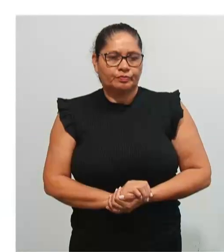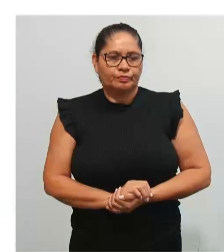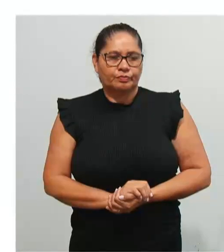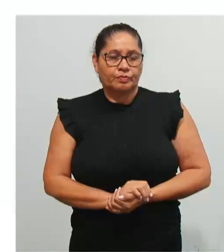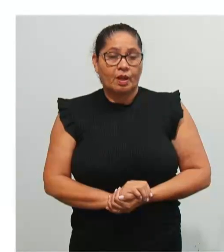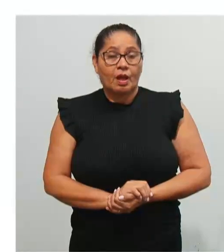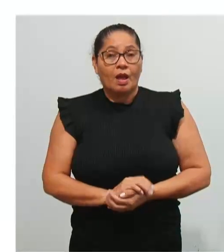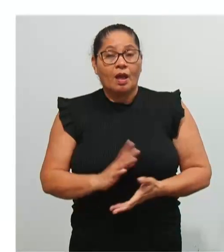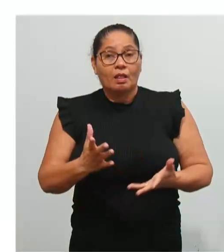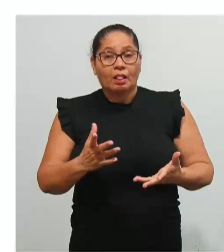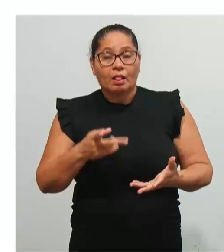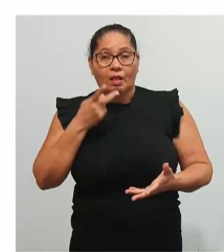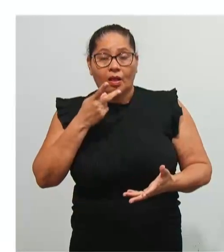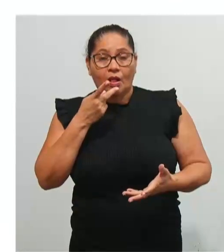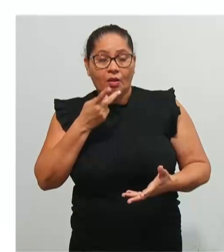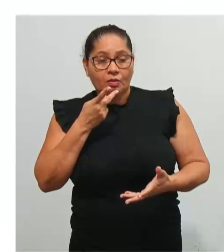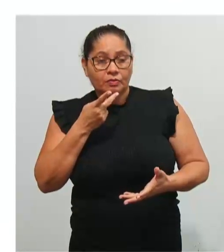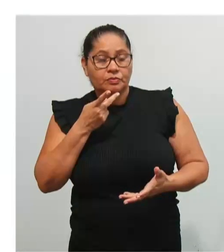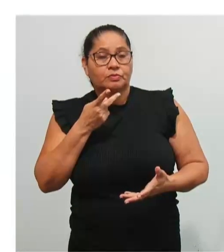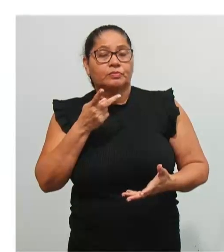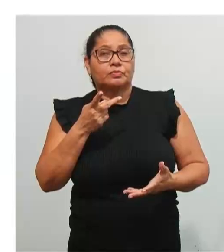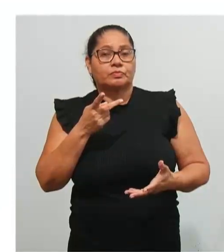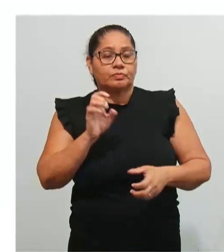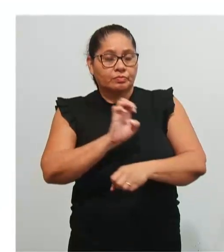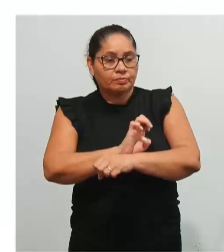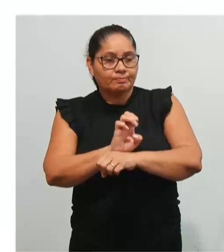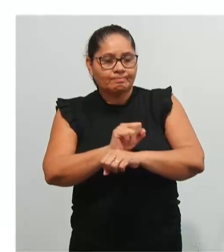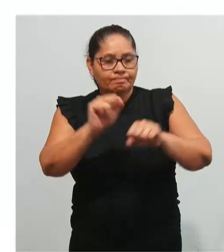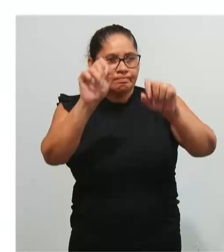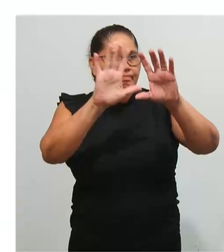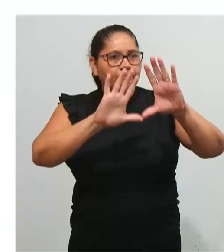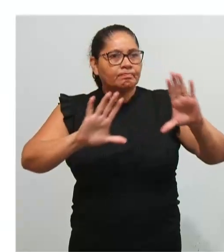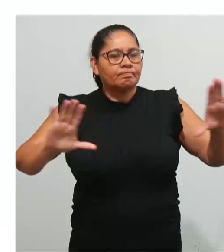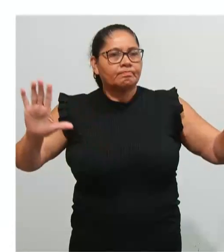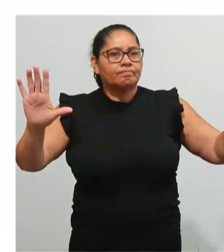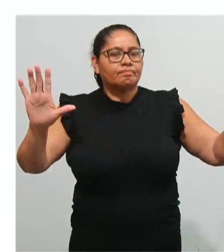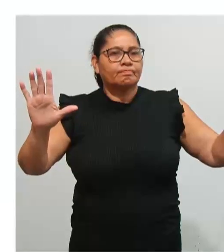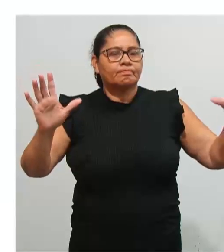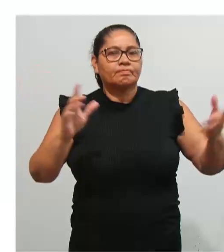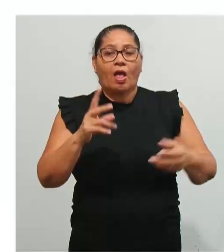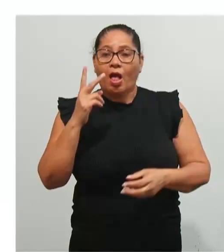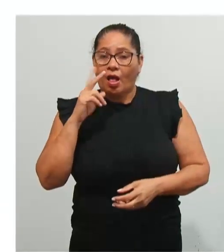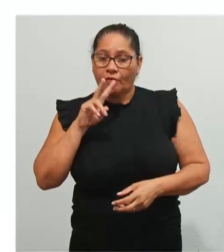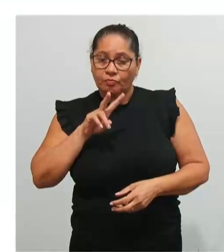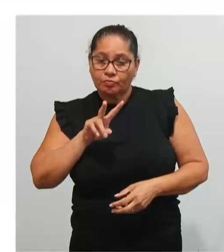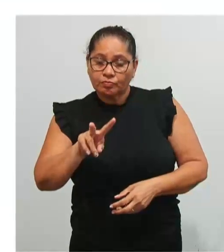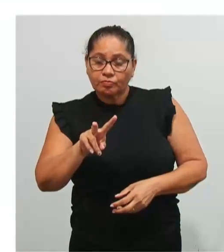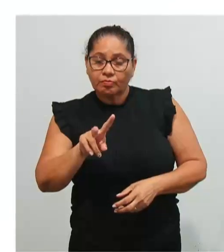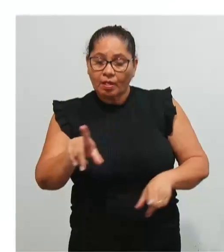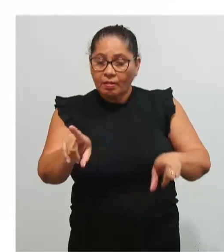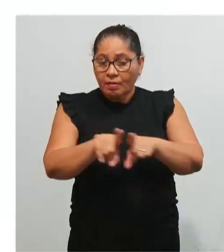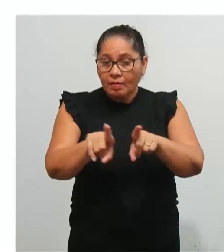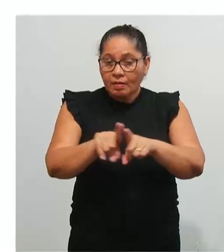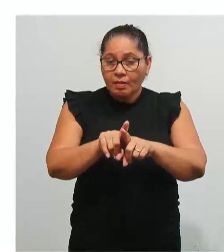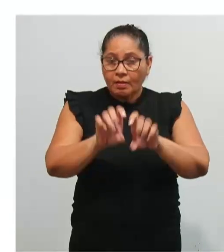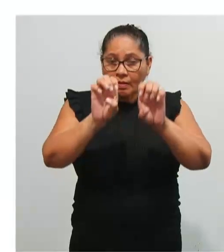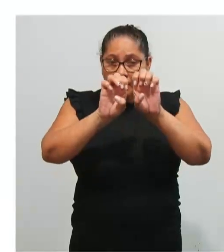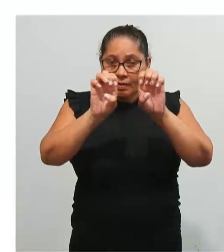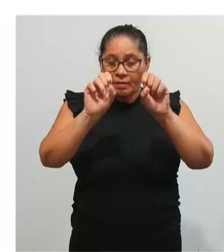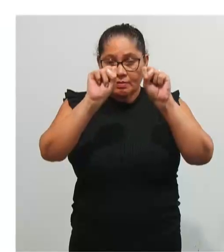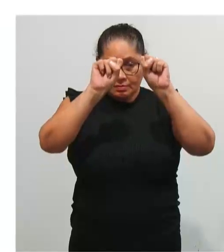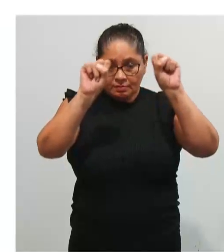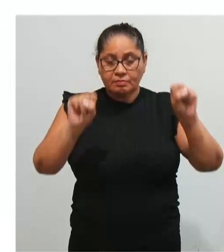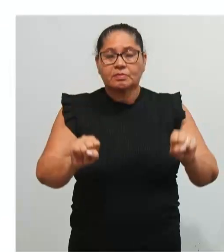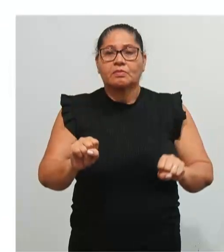oportuno, então, ressaltar que o Estado é mais abrangente que o aparelho, visto que ele compreende também o sistema